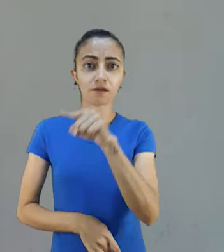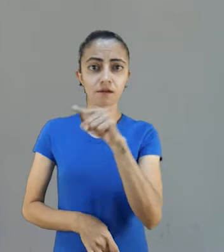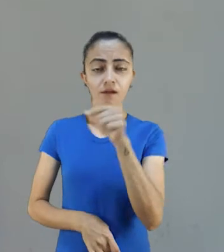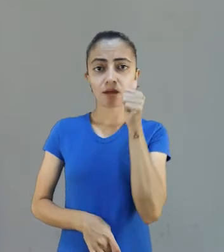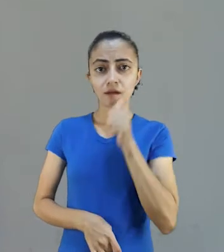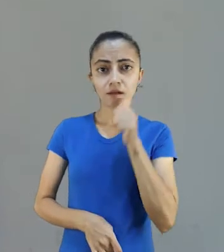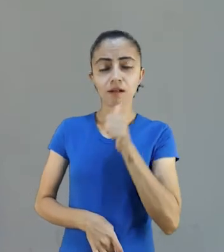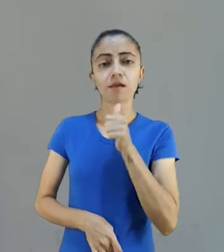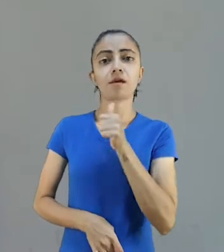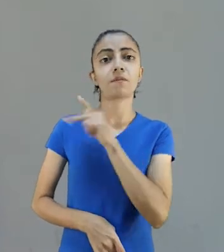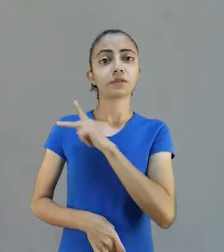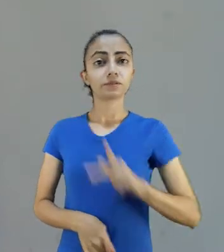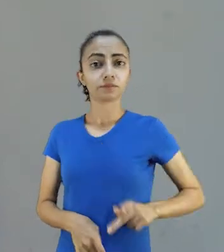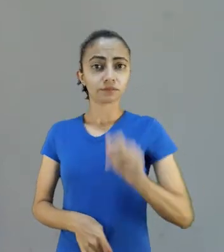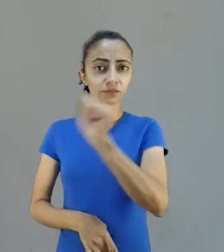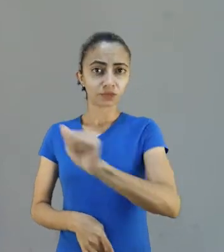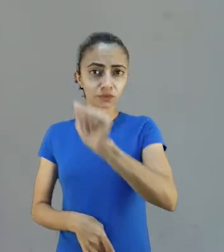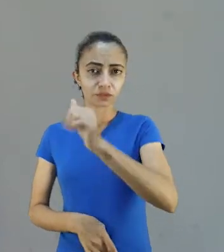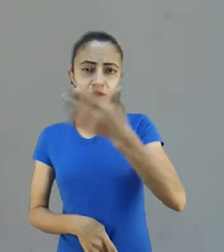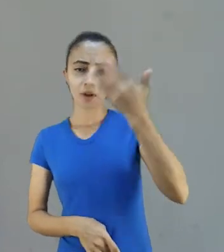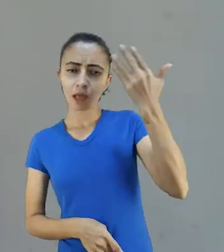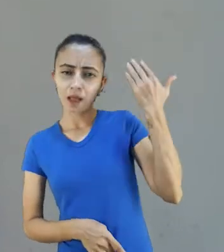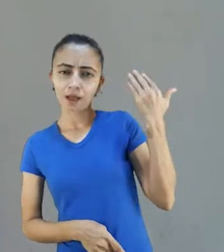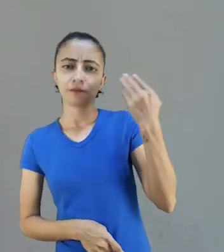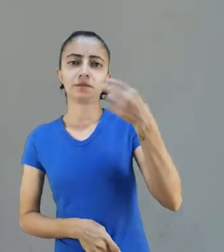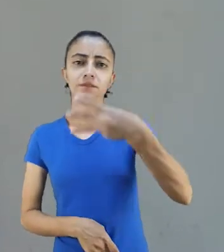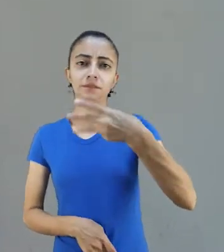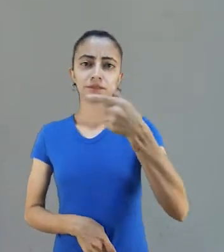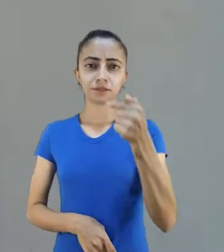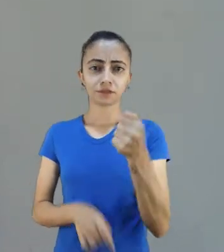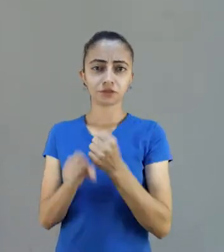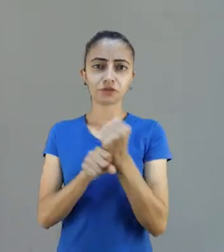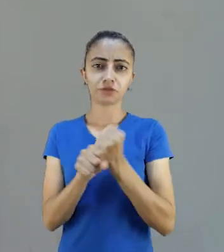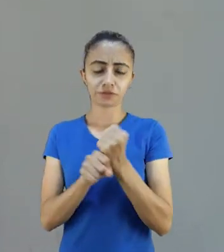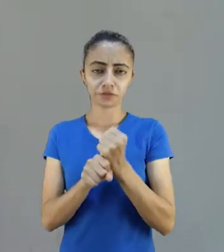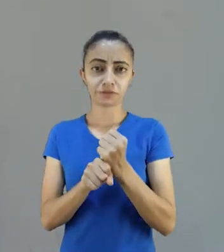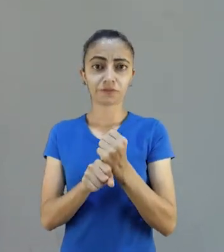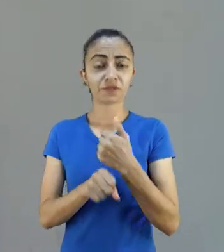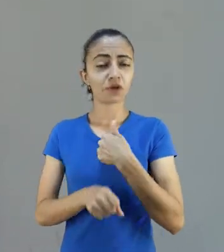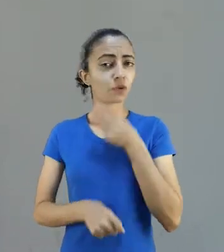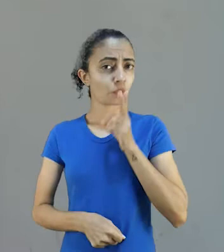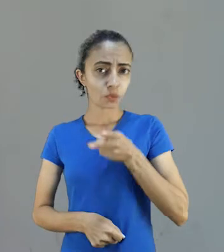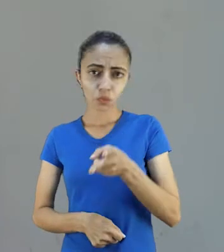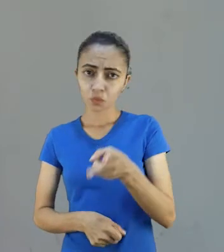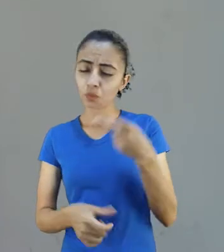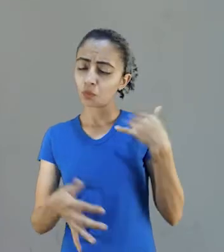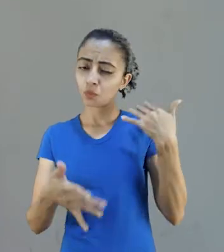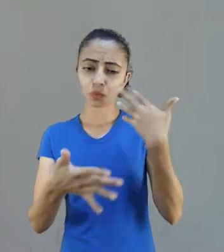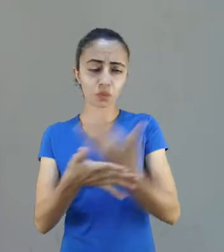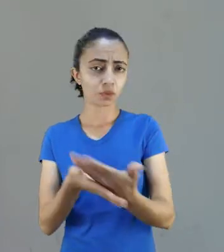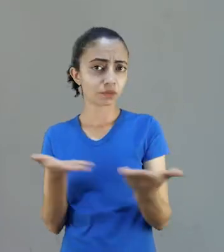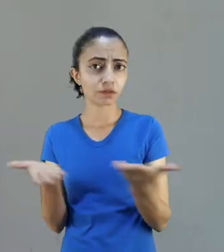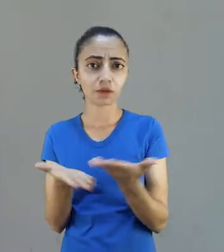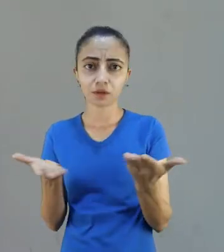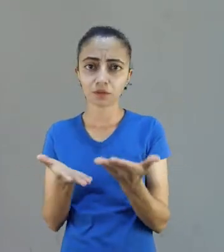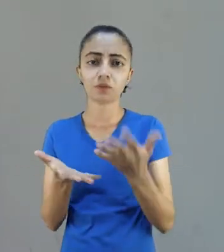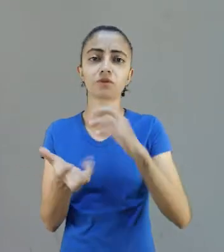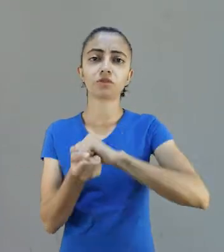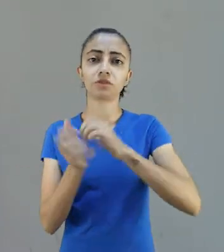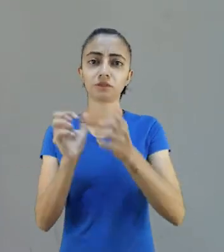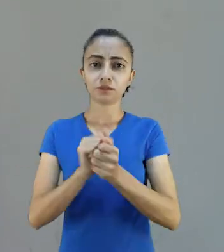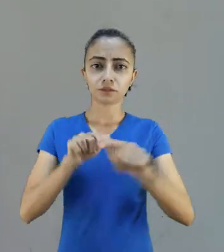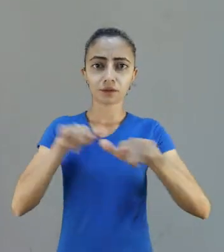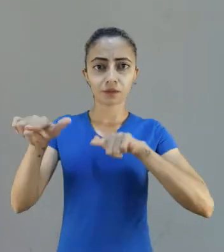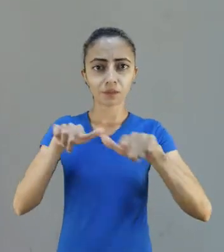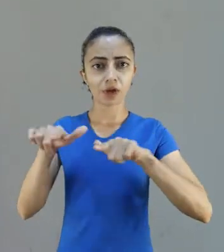associação, há 37 anos atrás. E estou até hoje trabalhando com artesanato, é a minha